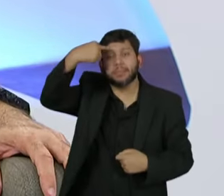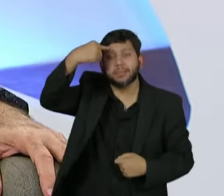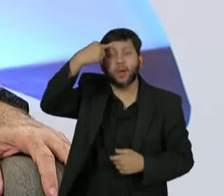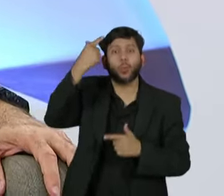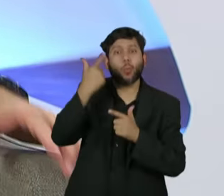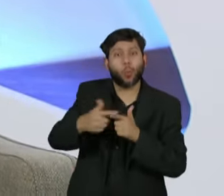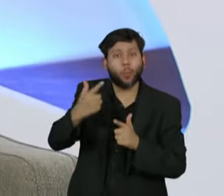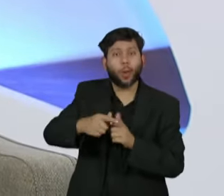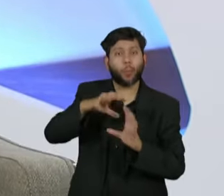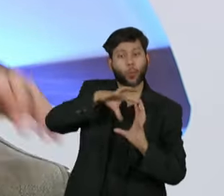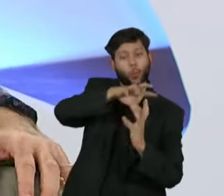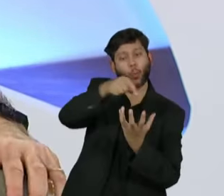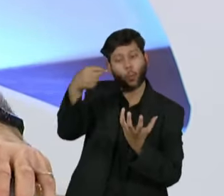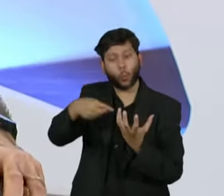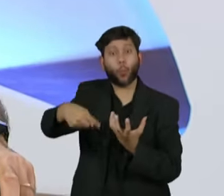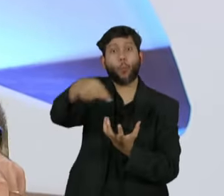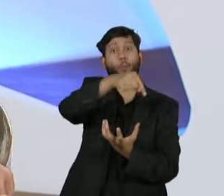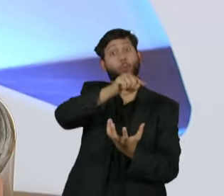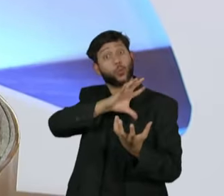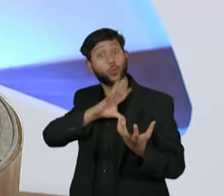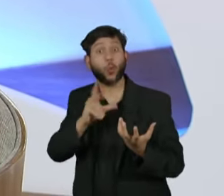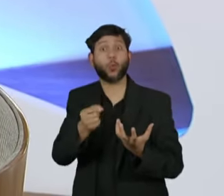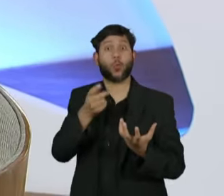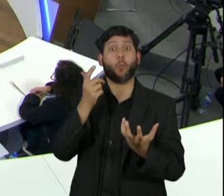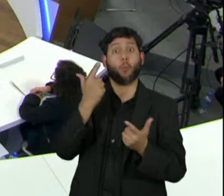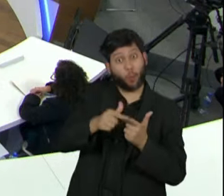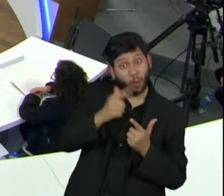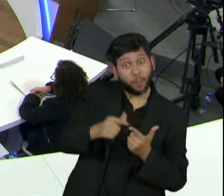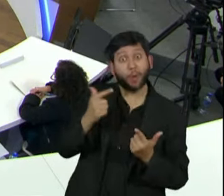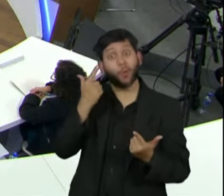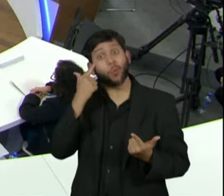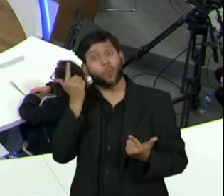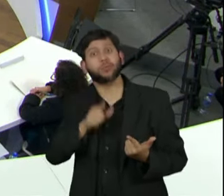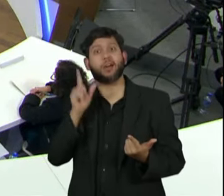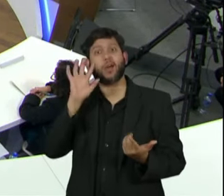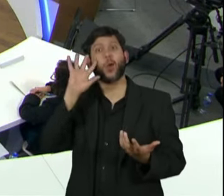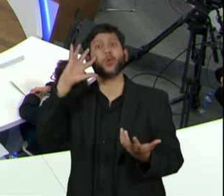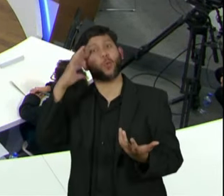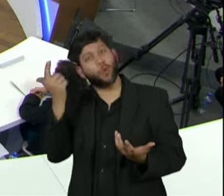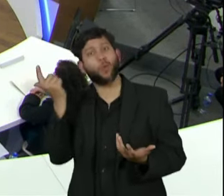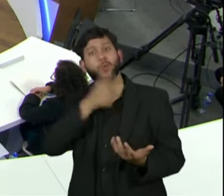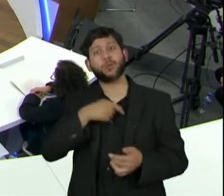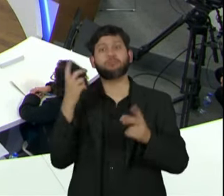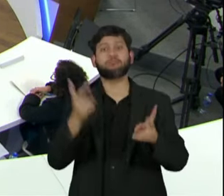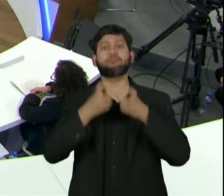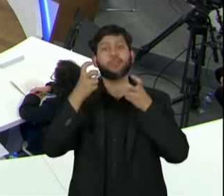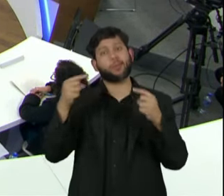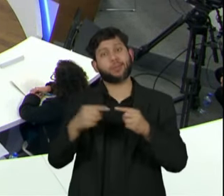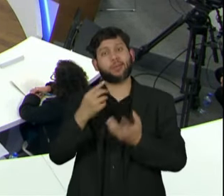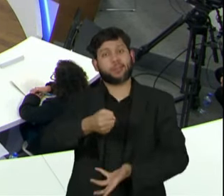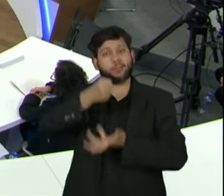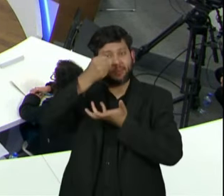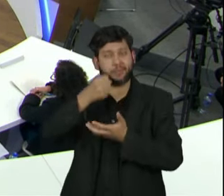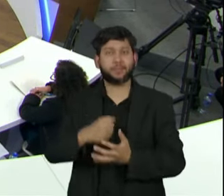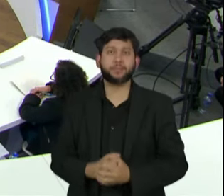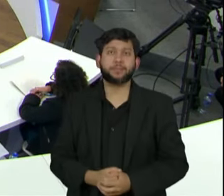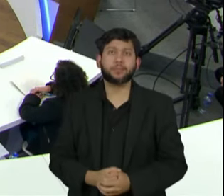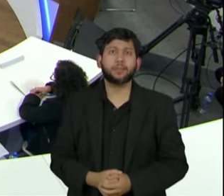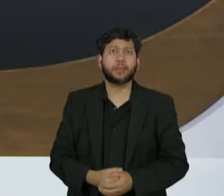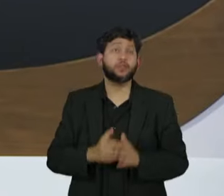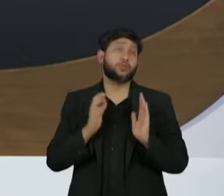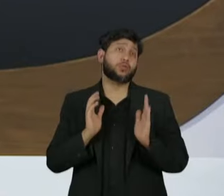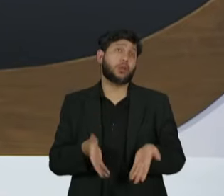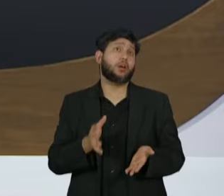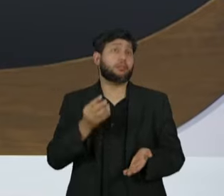esse problema e esse capitalismo sobre fazer isso a gente discutiu aqui muitos problemas que são que nos colocam